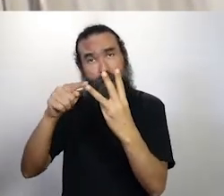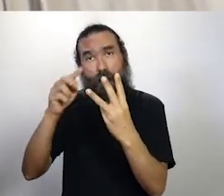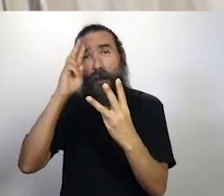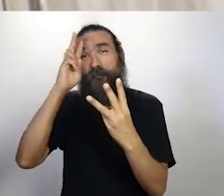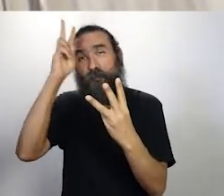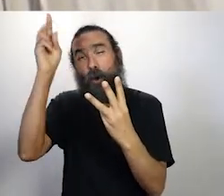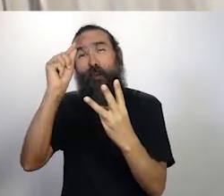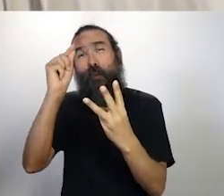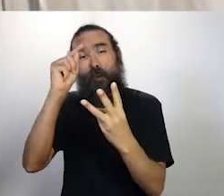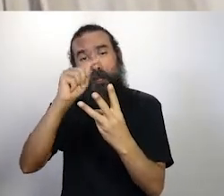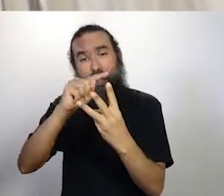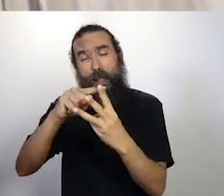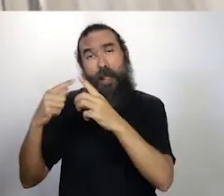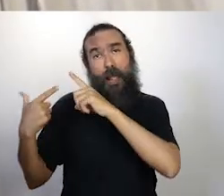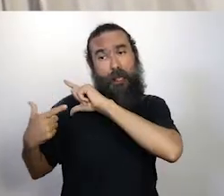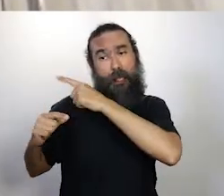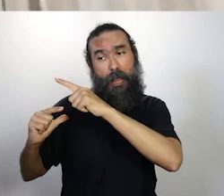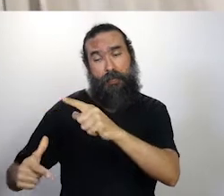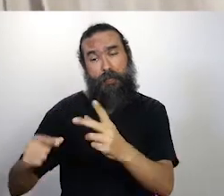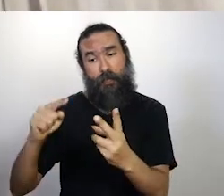queria trazer um olhar sobre juventude,